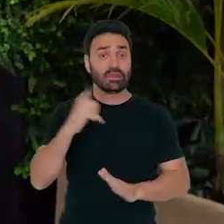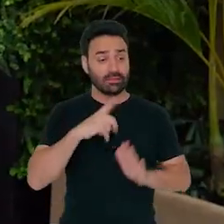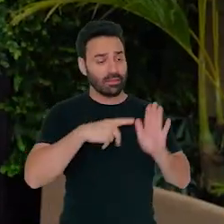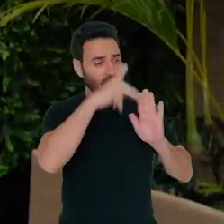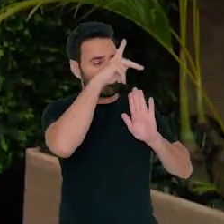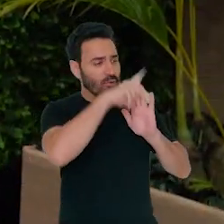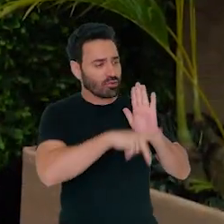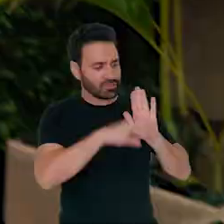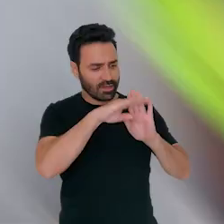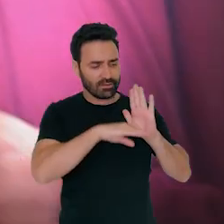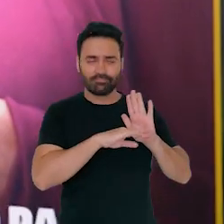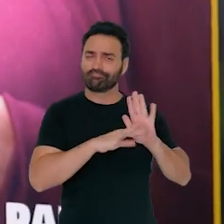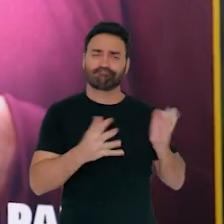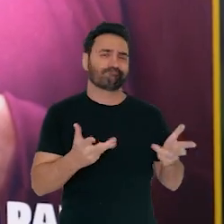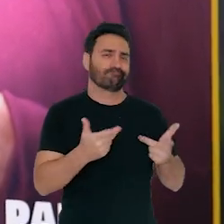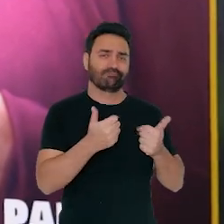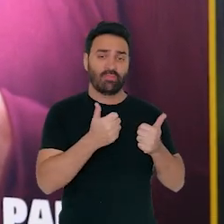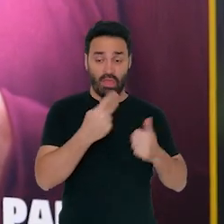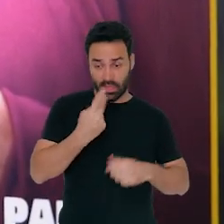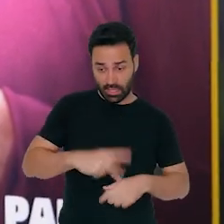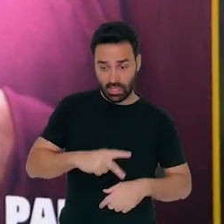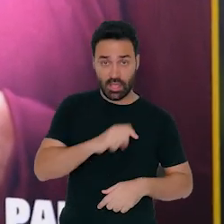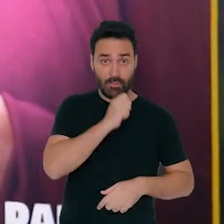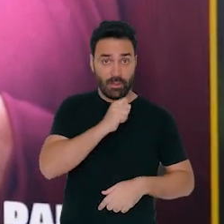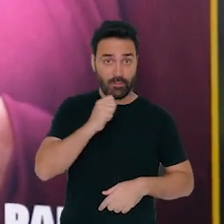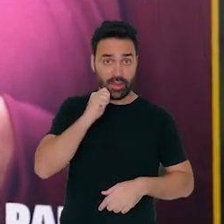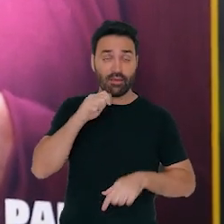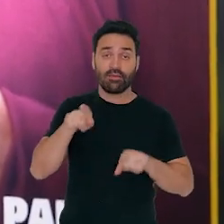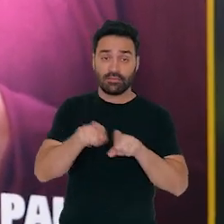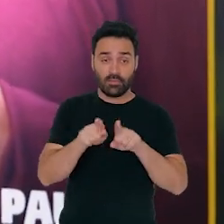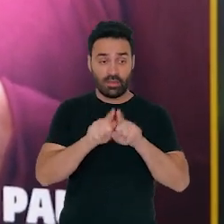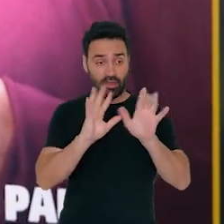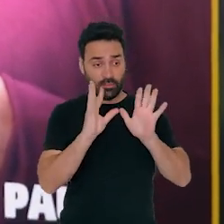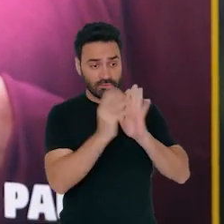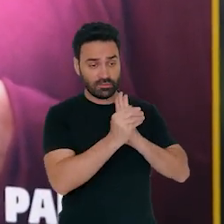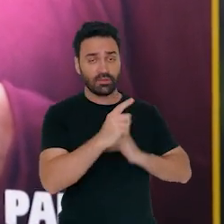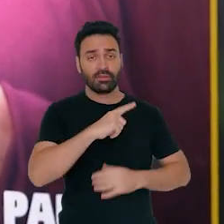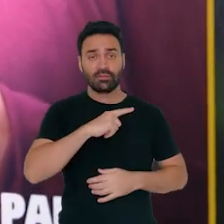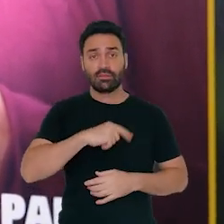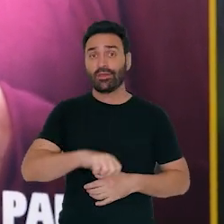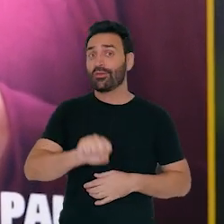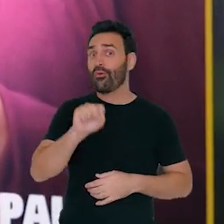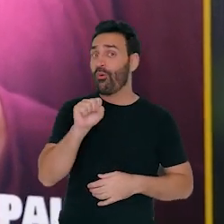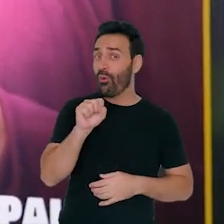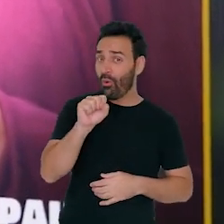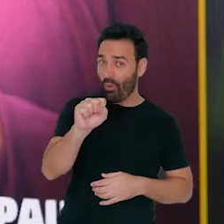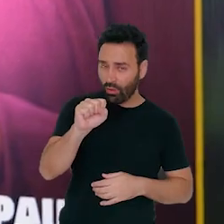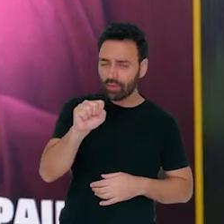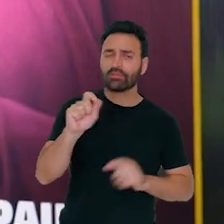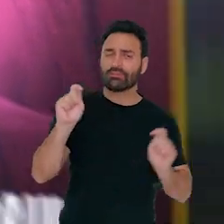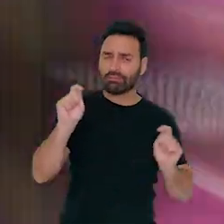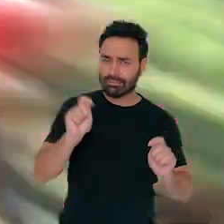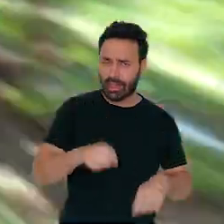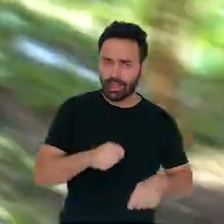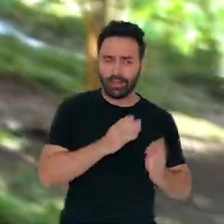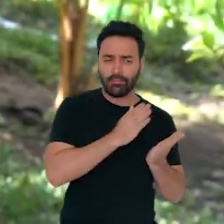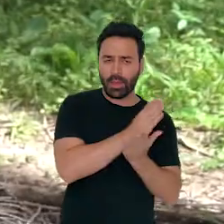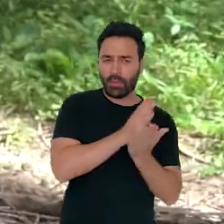em Popa. Aqui no Amapá e na Amazônia já tem 8 rotas estruturadas. Podemos estruturar novas